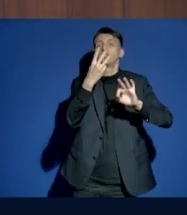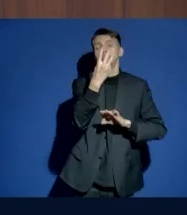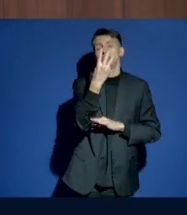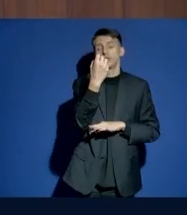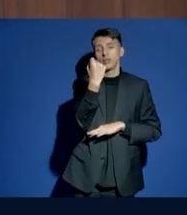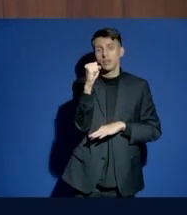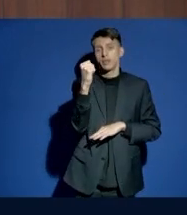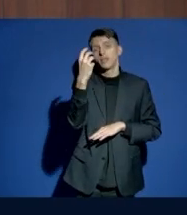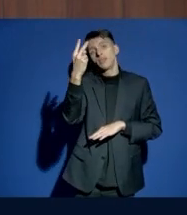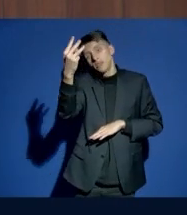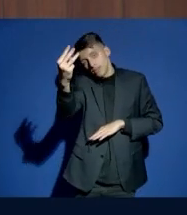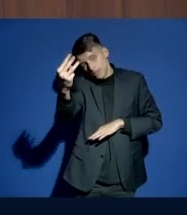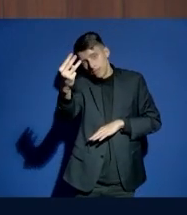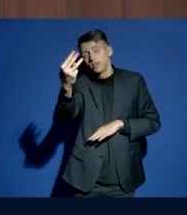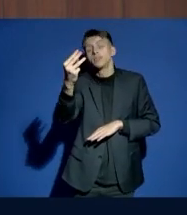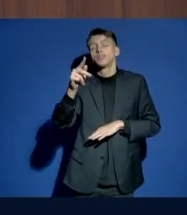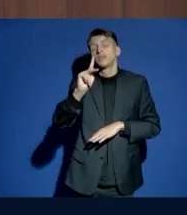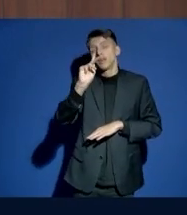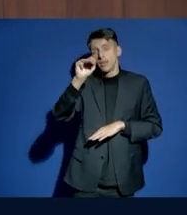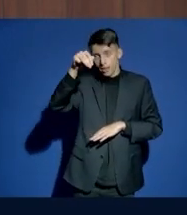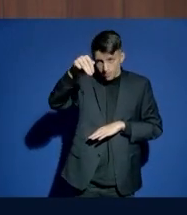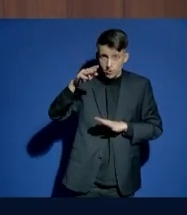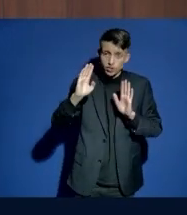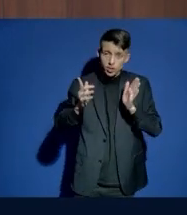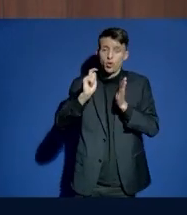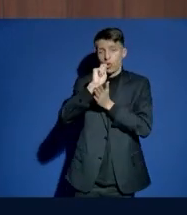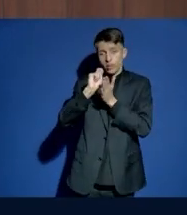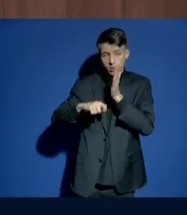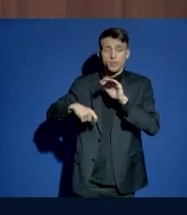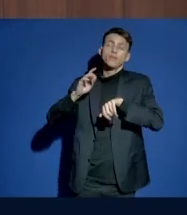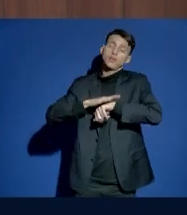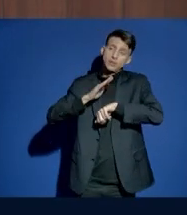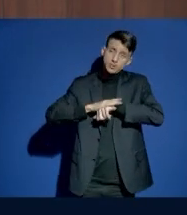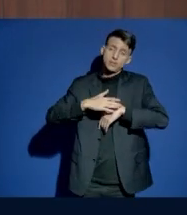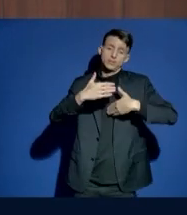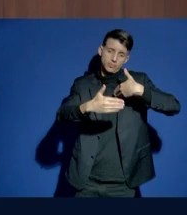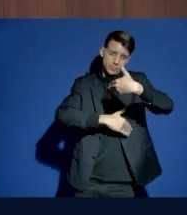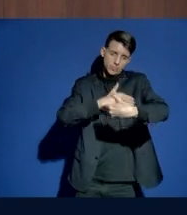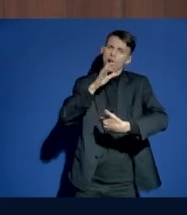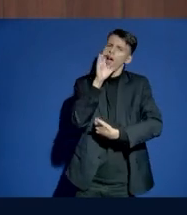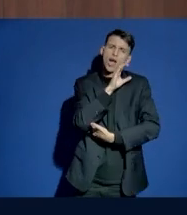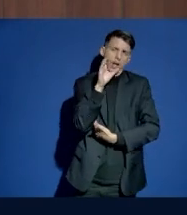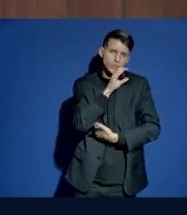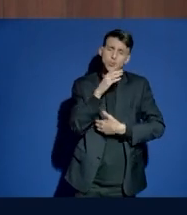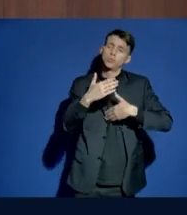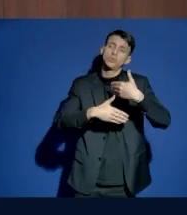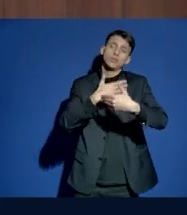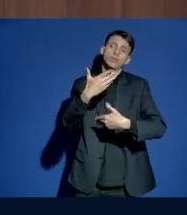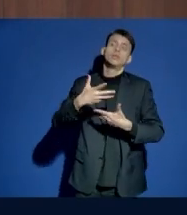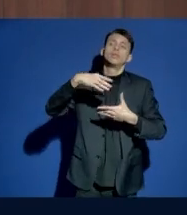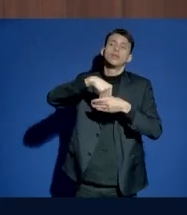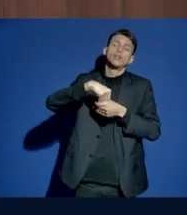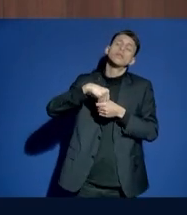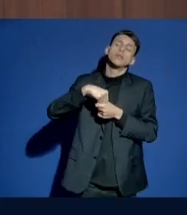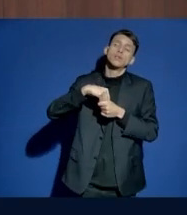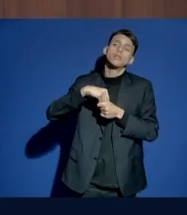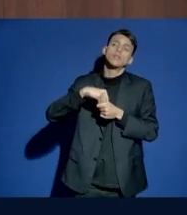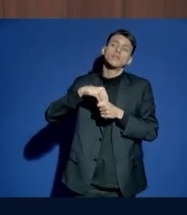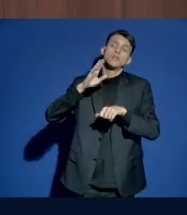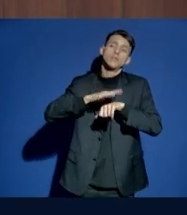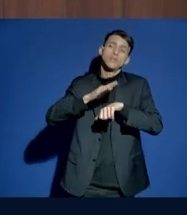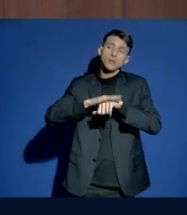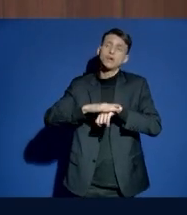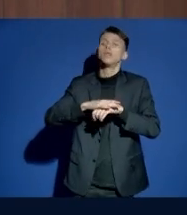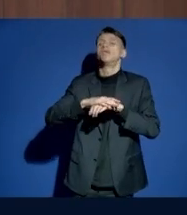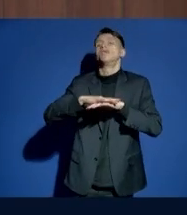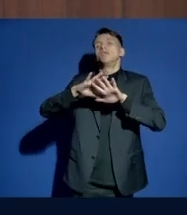que foi feito o contrato no seu governo e que ela já está em marcha acelerada já em na construção para atravessar ali